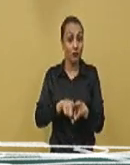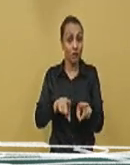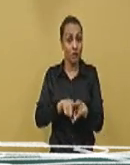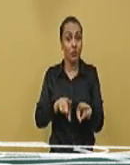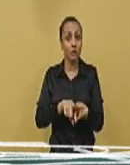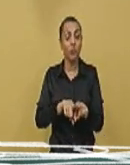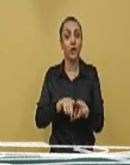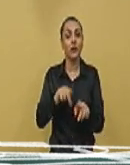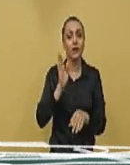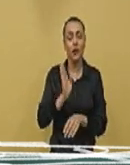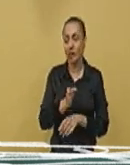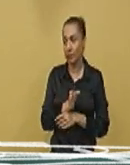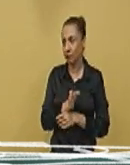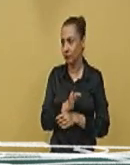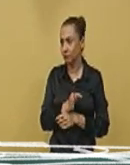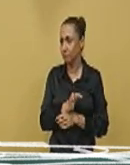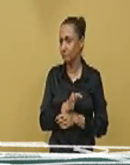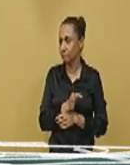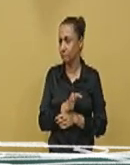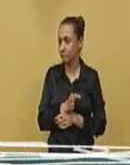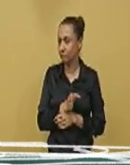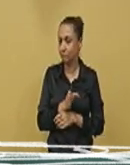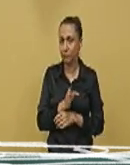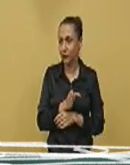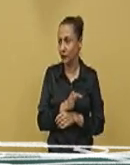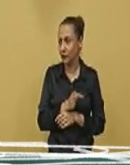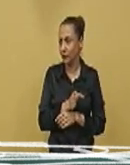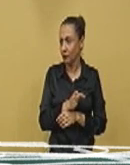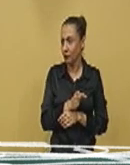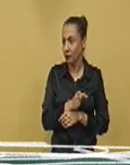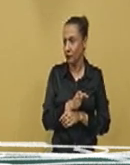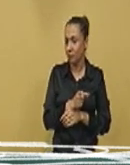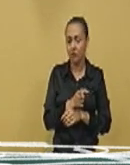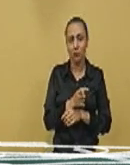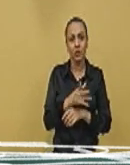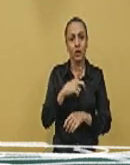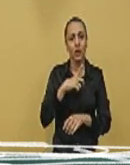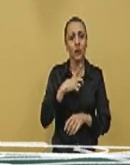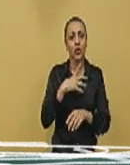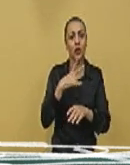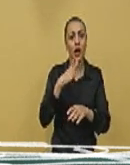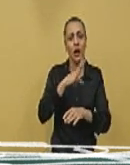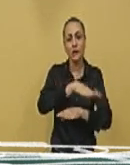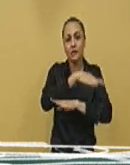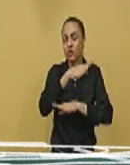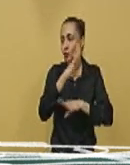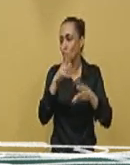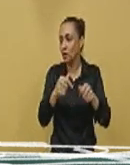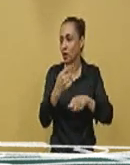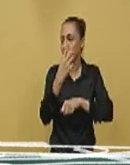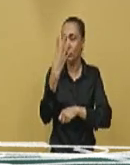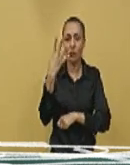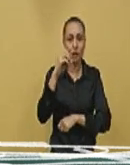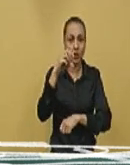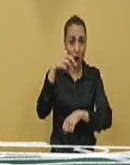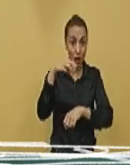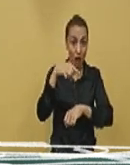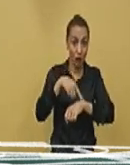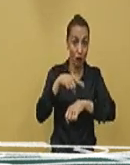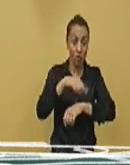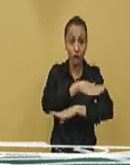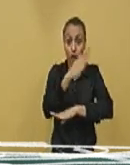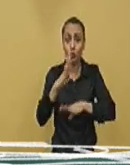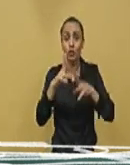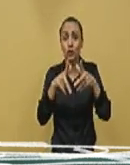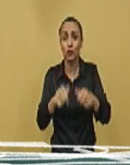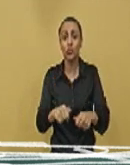dedicação exclusiva, mas, infelizmente, né, o regulamento, a minuta do regulamento, permanece parada, né, em discussão